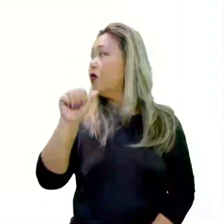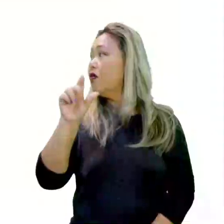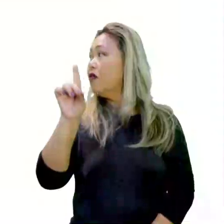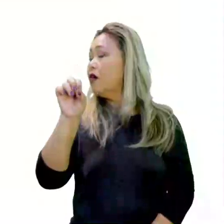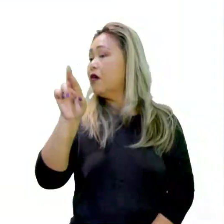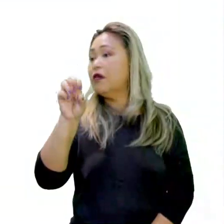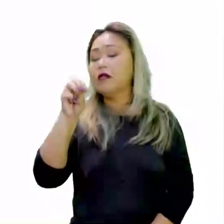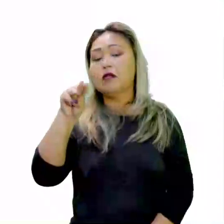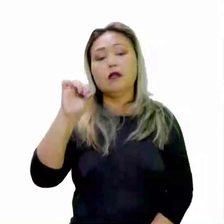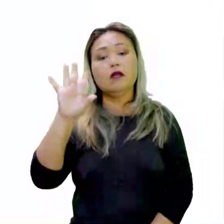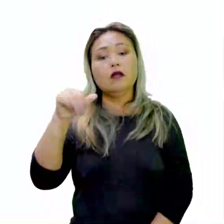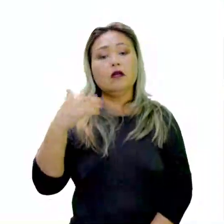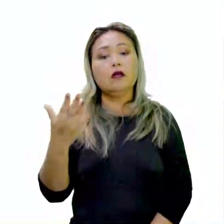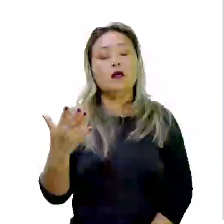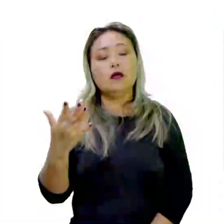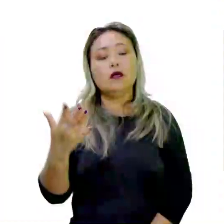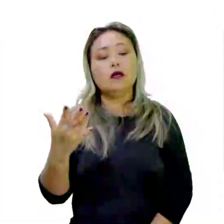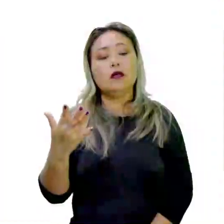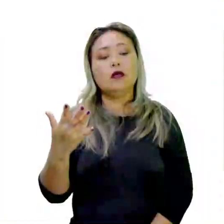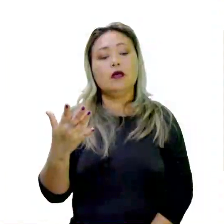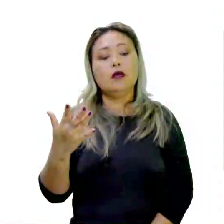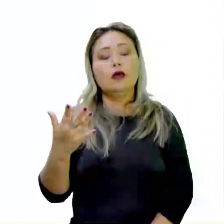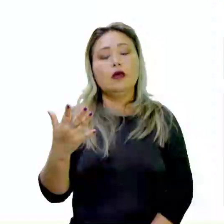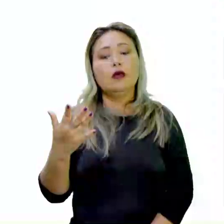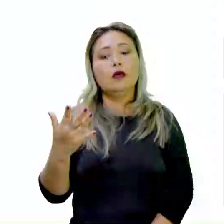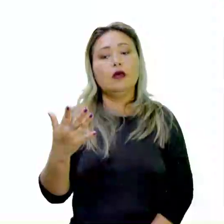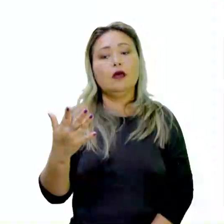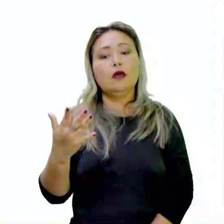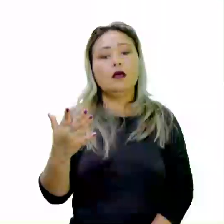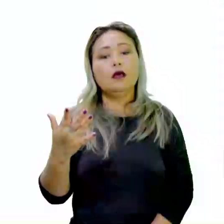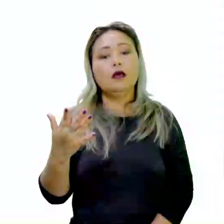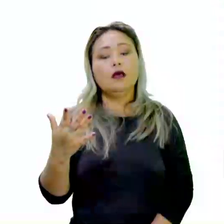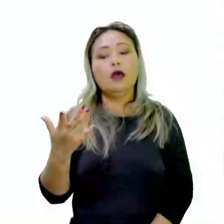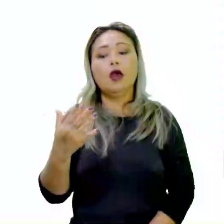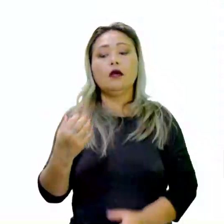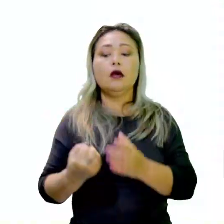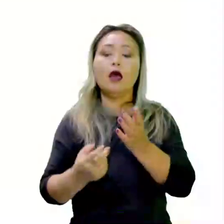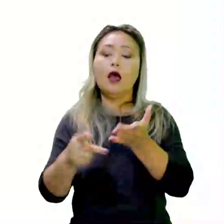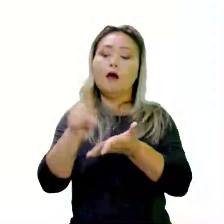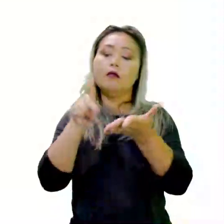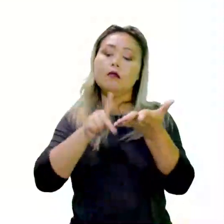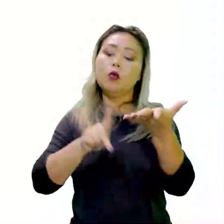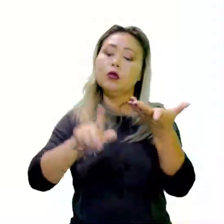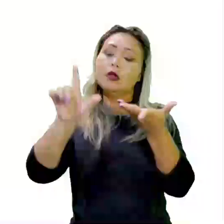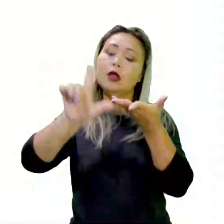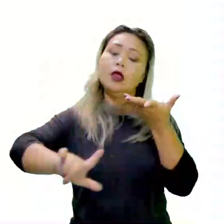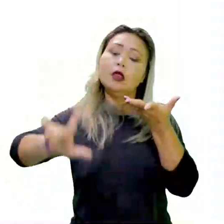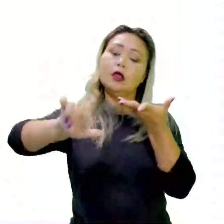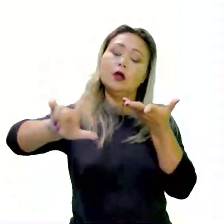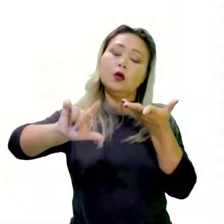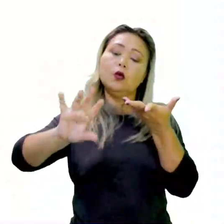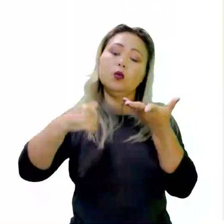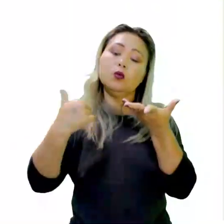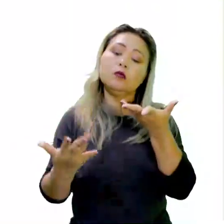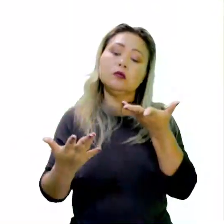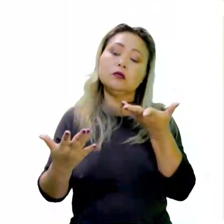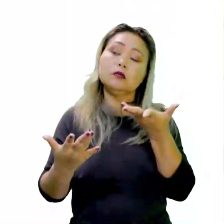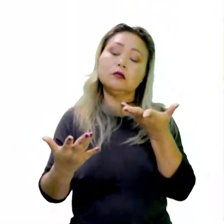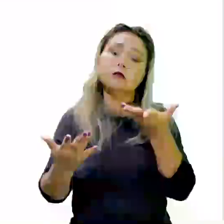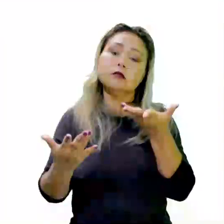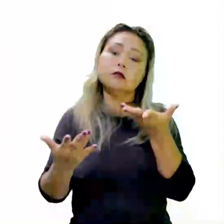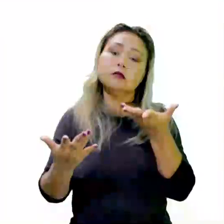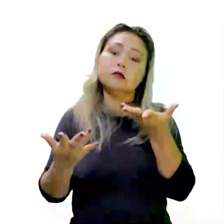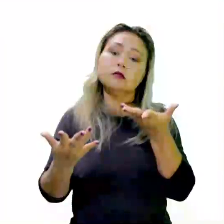Então, é onde a escrita, né? A poesia, a literatura, onde ela